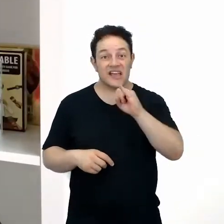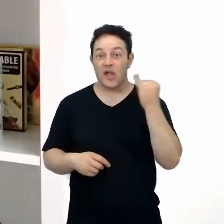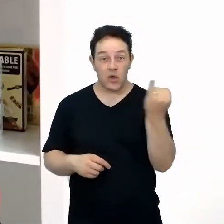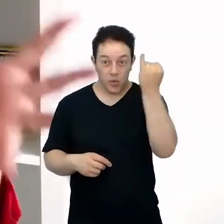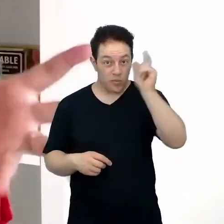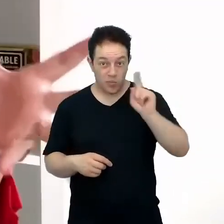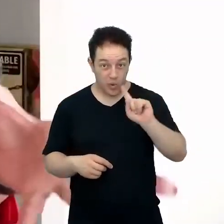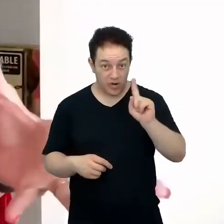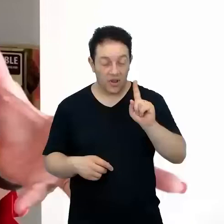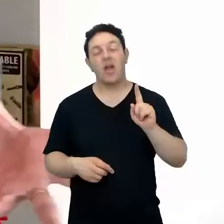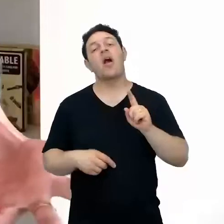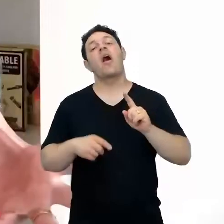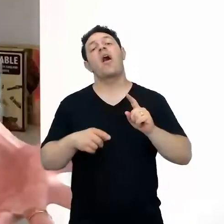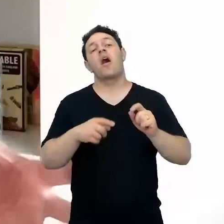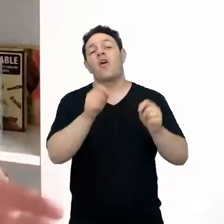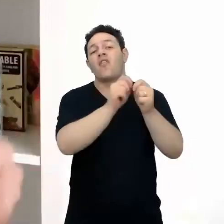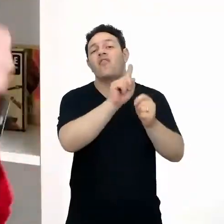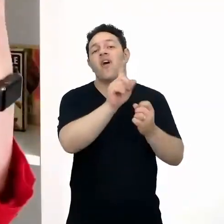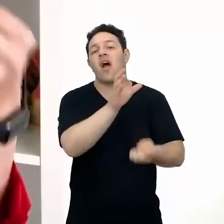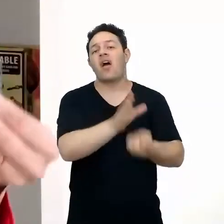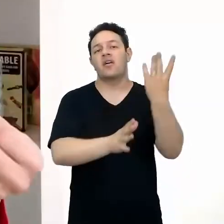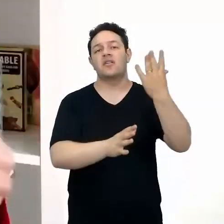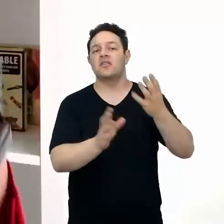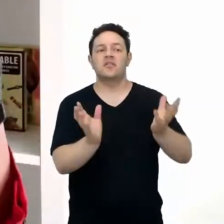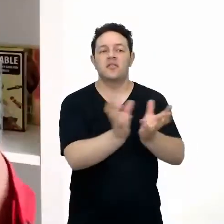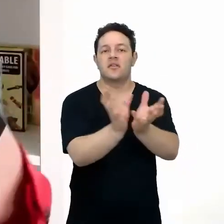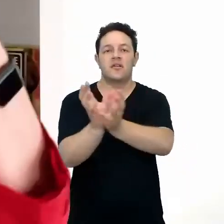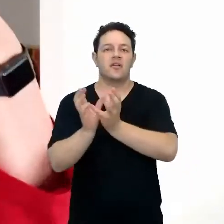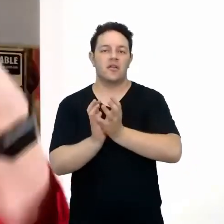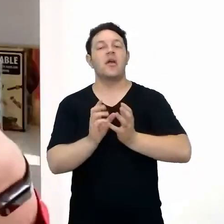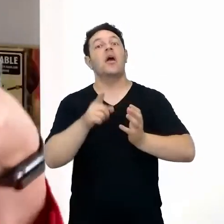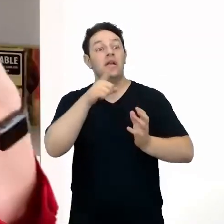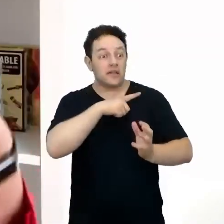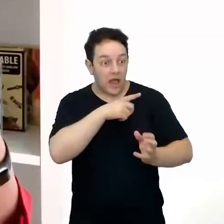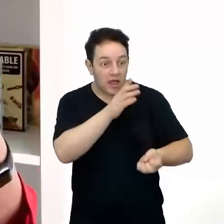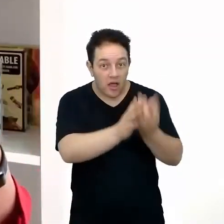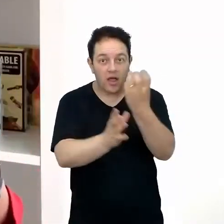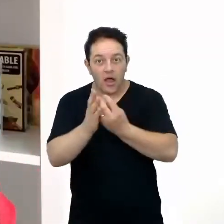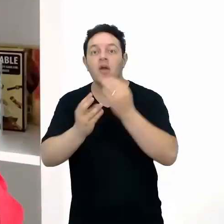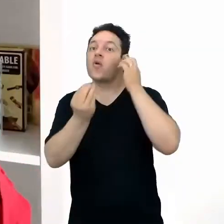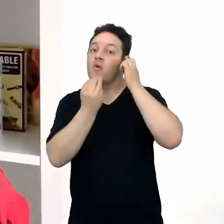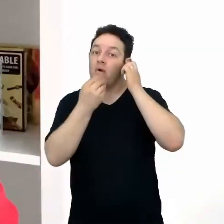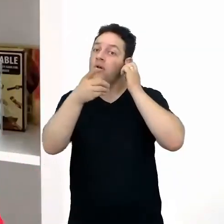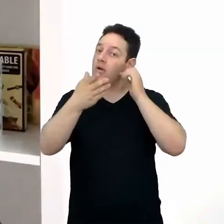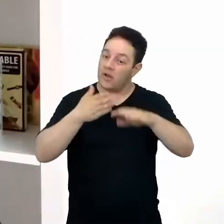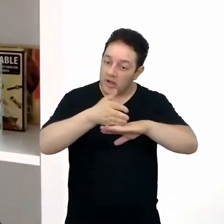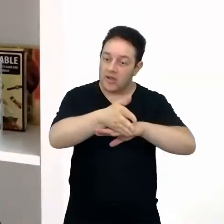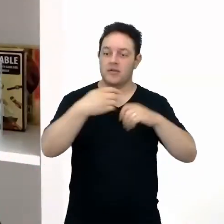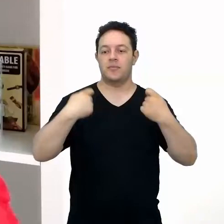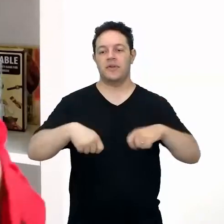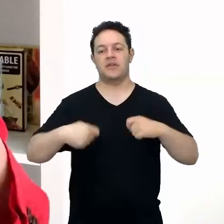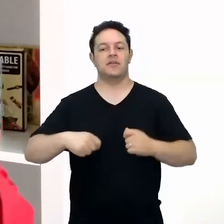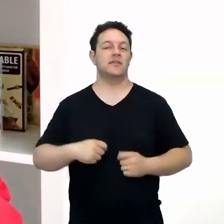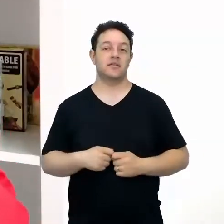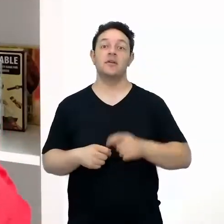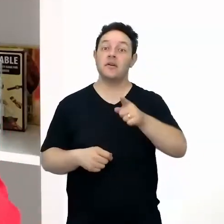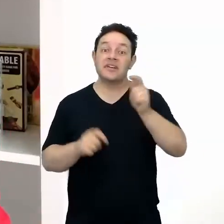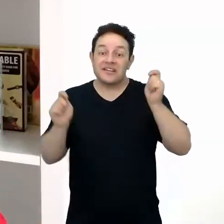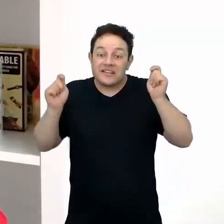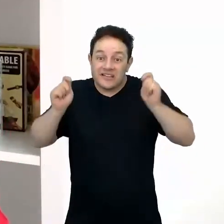para a empresa, esses eventos não existiriam. Se existe, é porque você deve participar. Se você pode